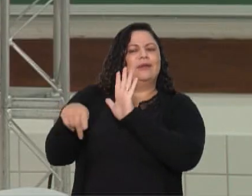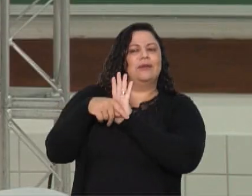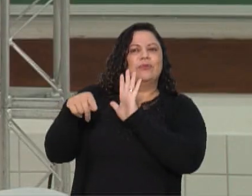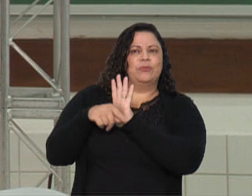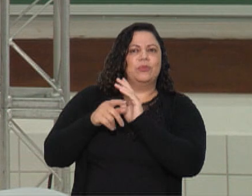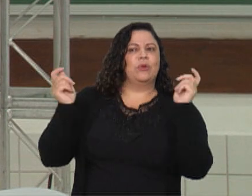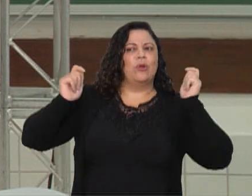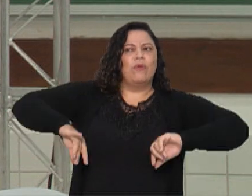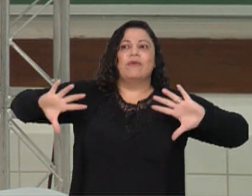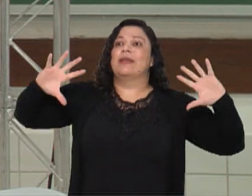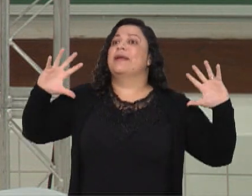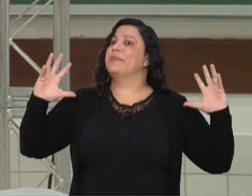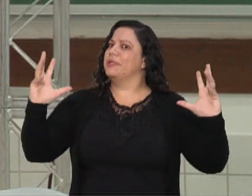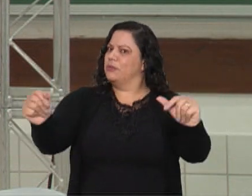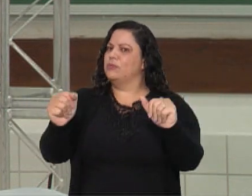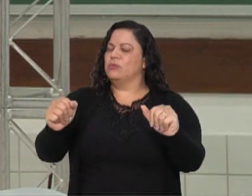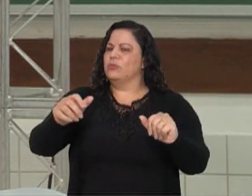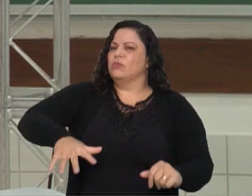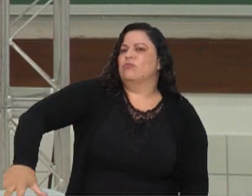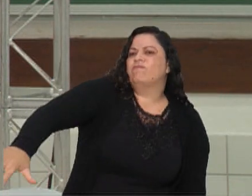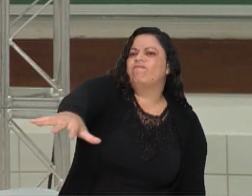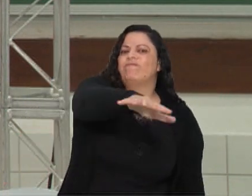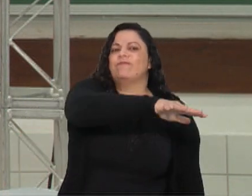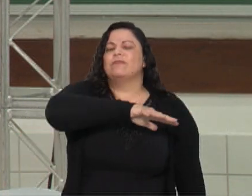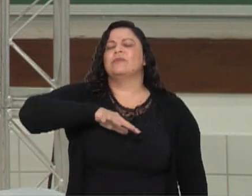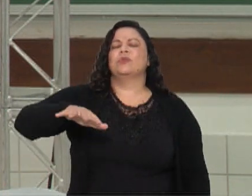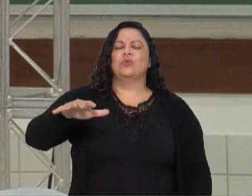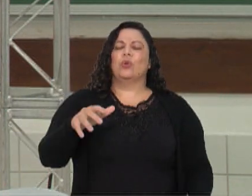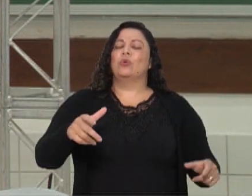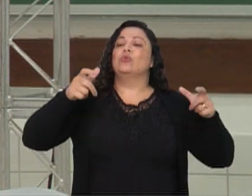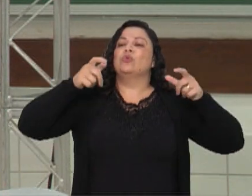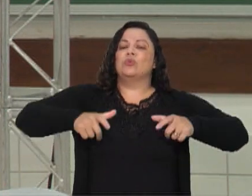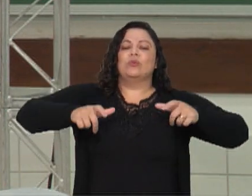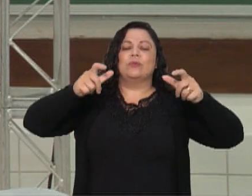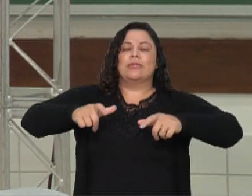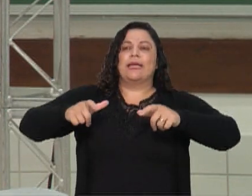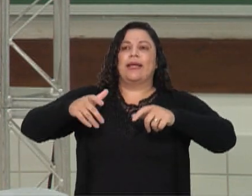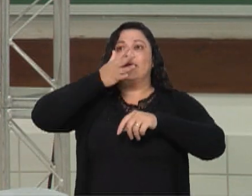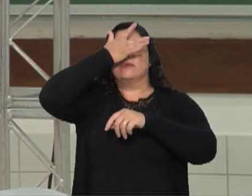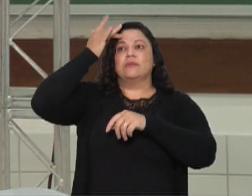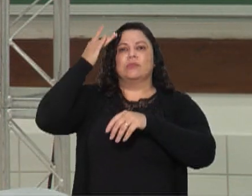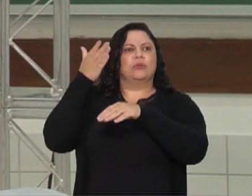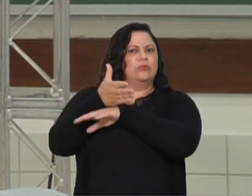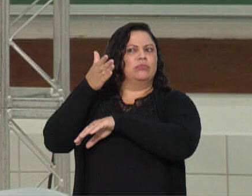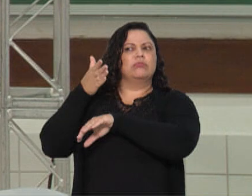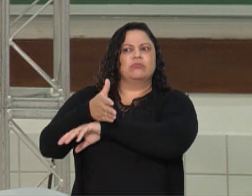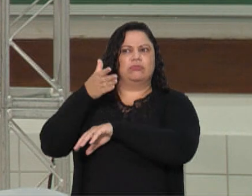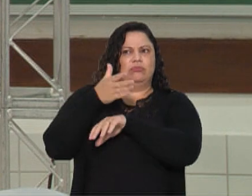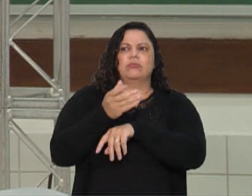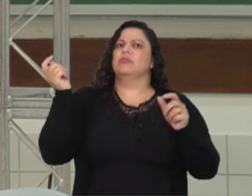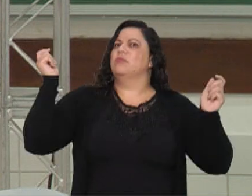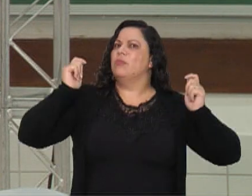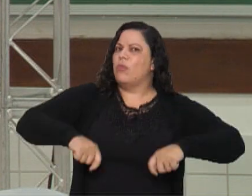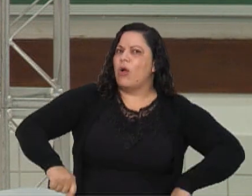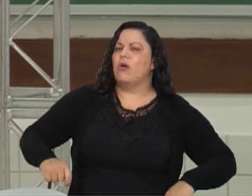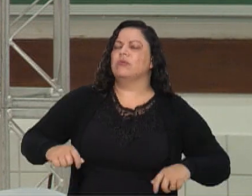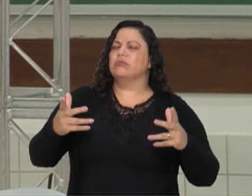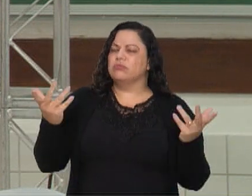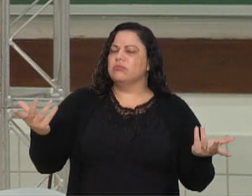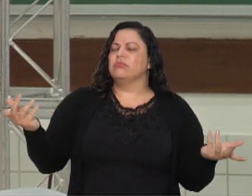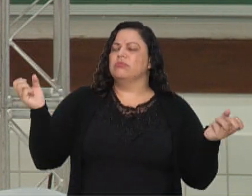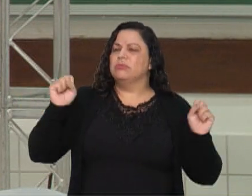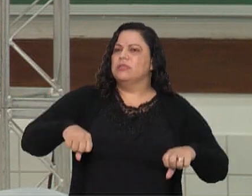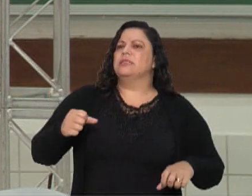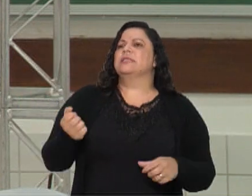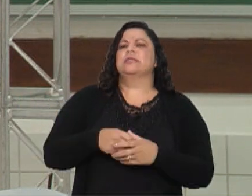dizemos que é para todos, né? Locais onde pessoas podem entrar, pessoas podem passar e observar